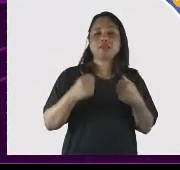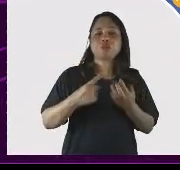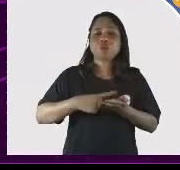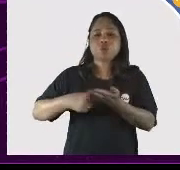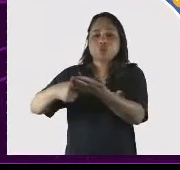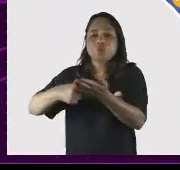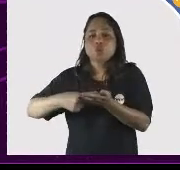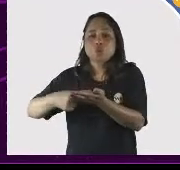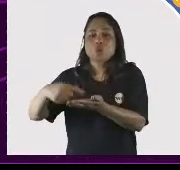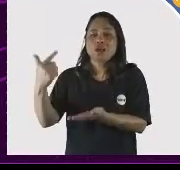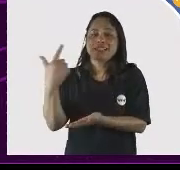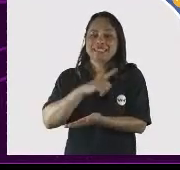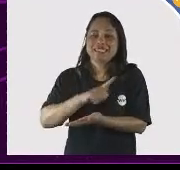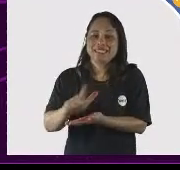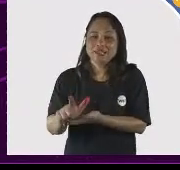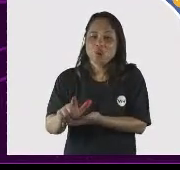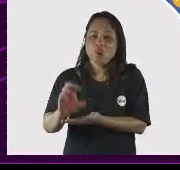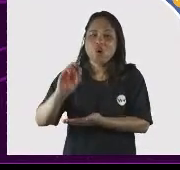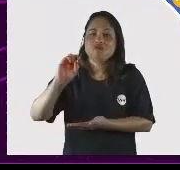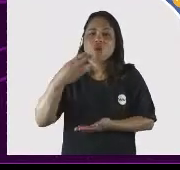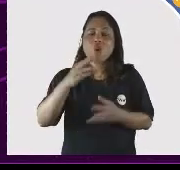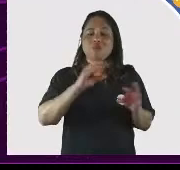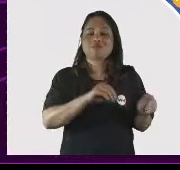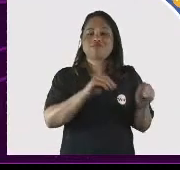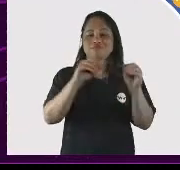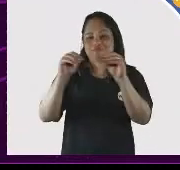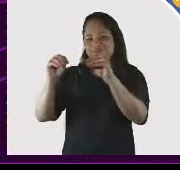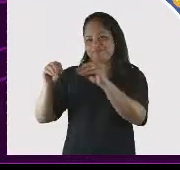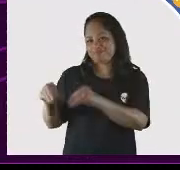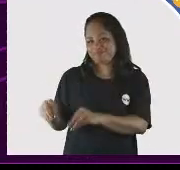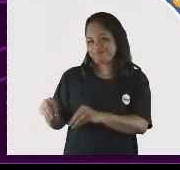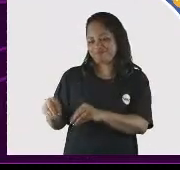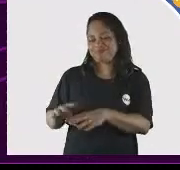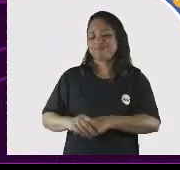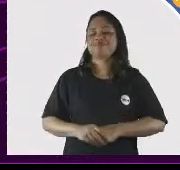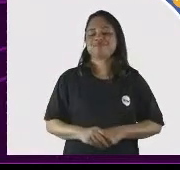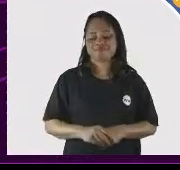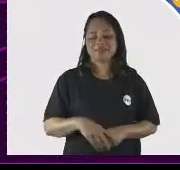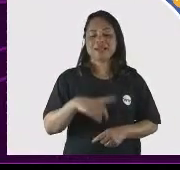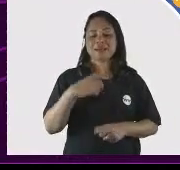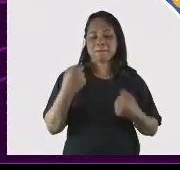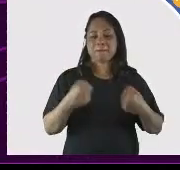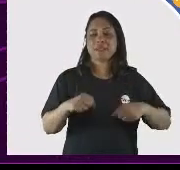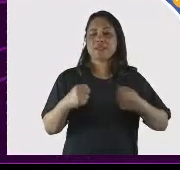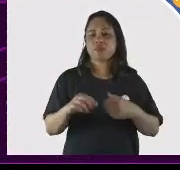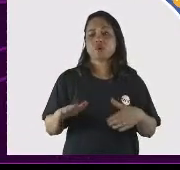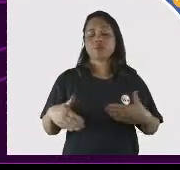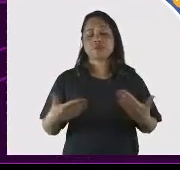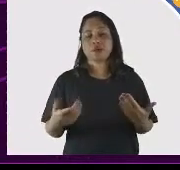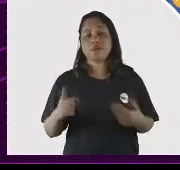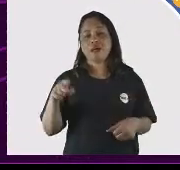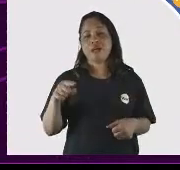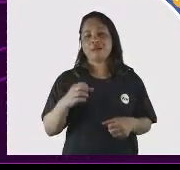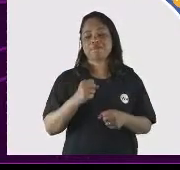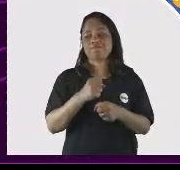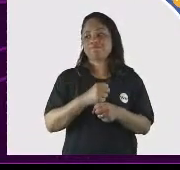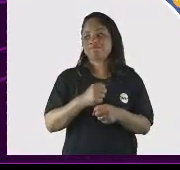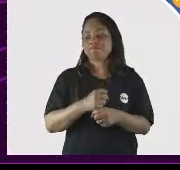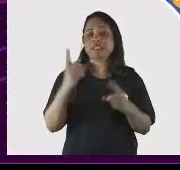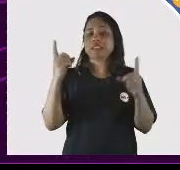ou carências isso pode ser carências pode ser uma renegociação então foi por 11 anos